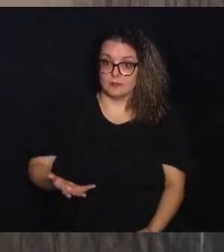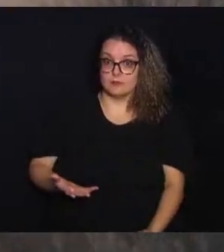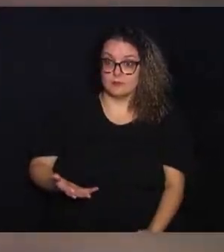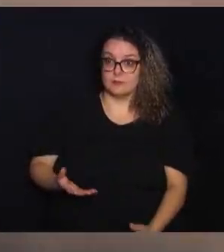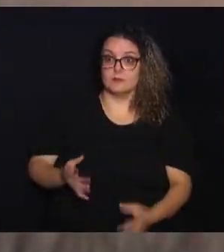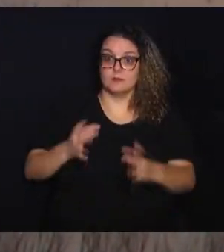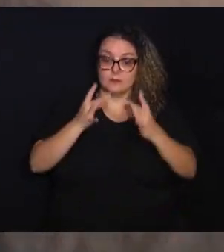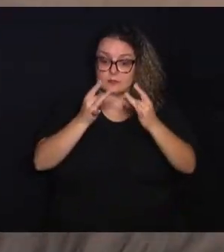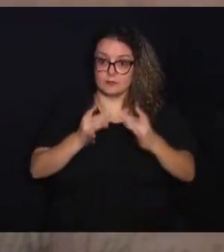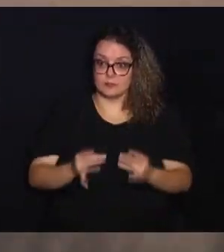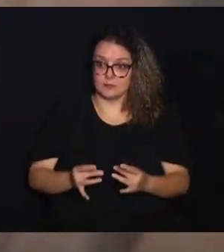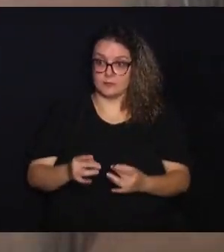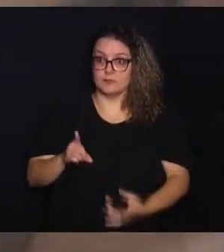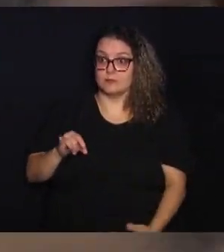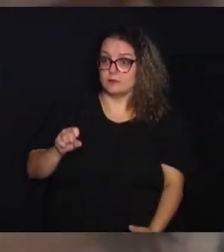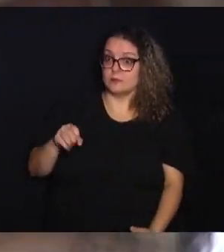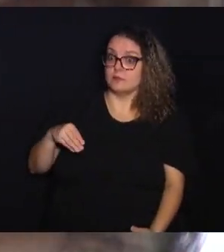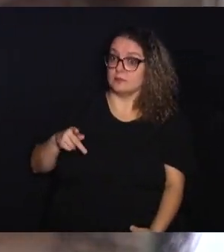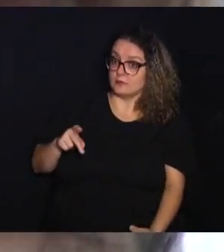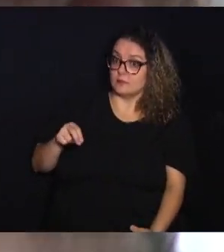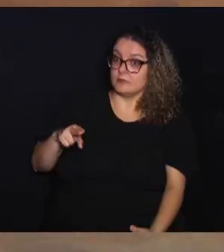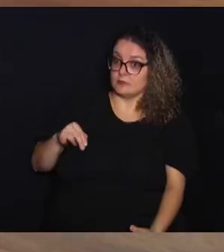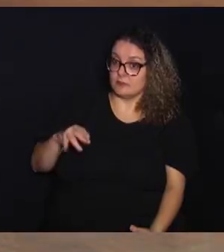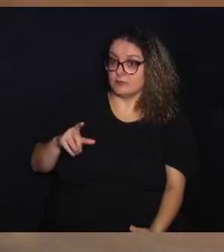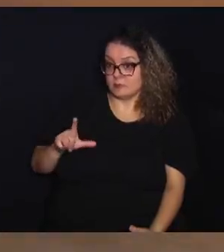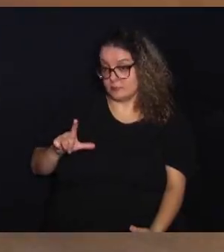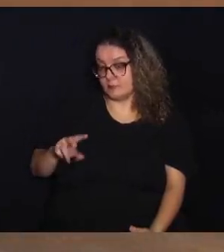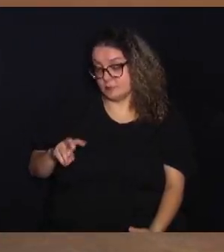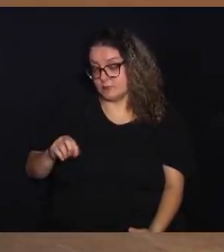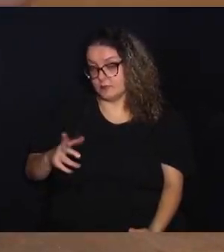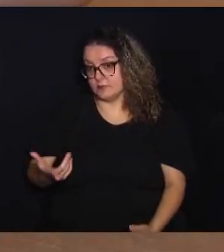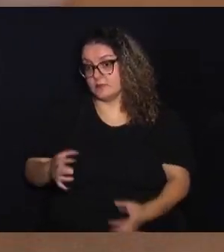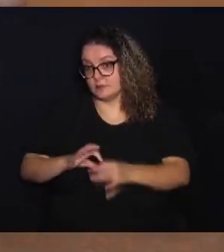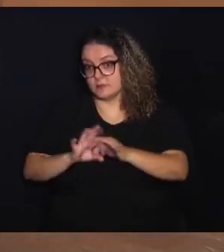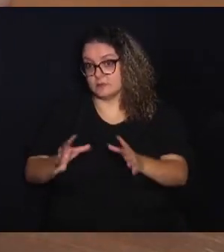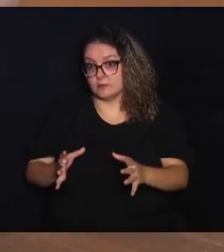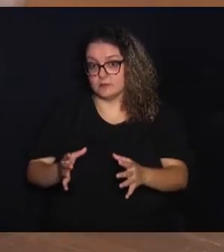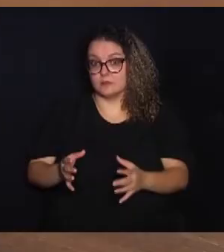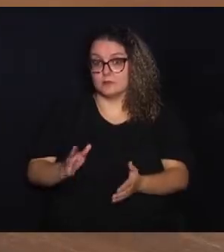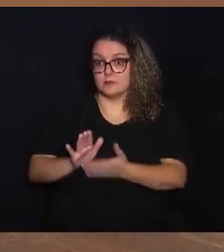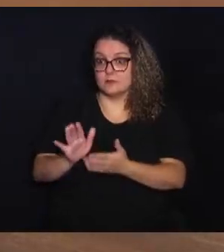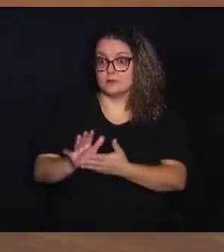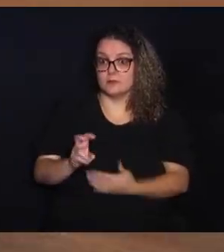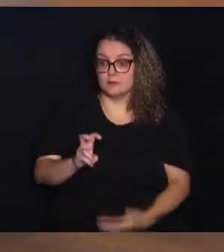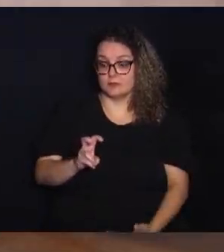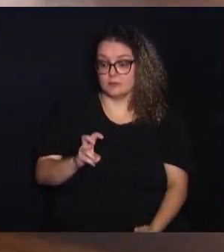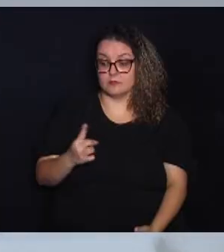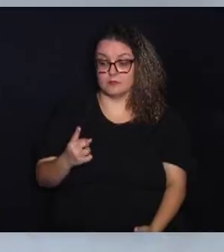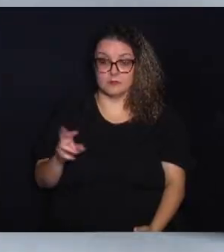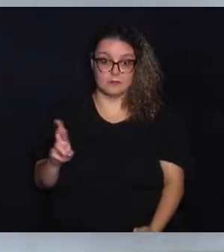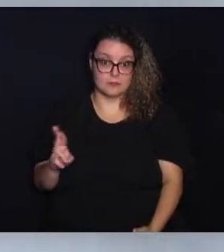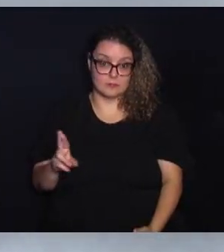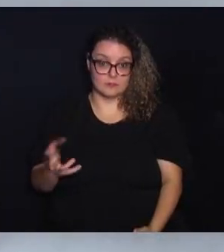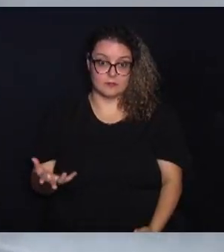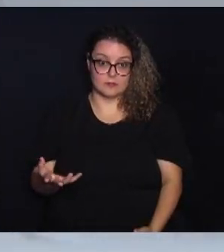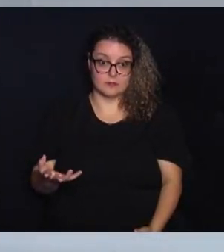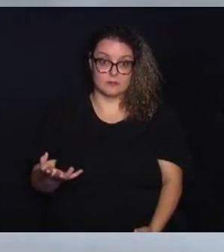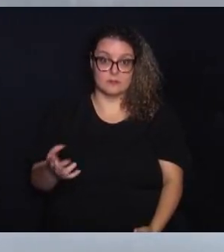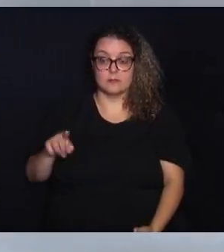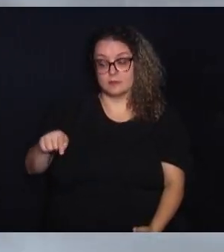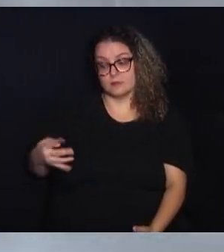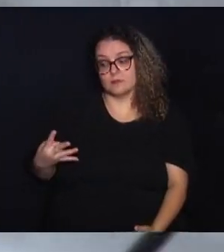com componentes já disponíveis no mercado. O protótipo teve o custo de R$